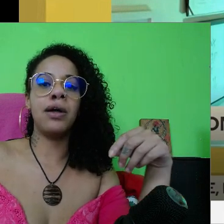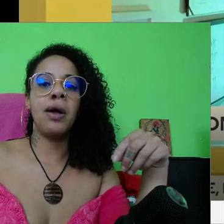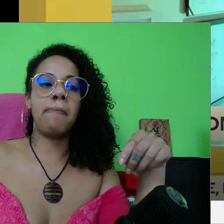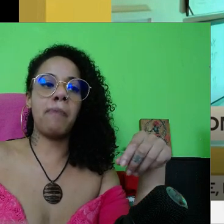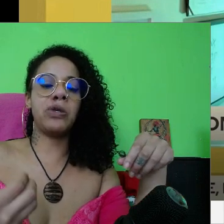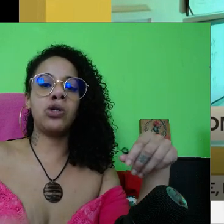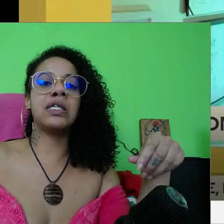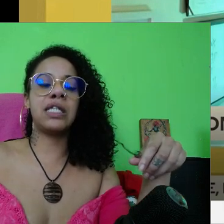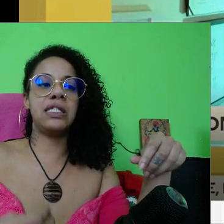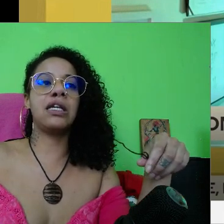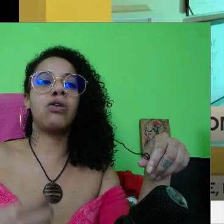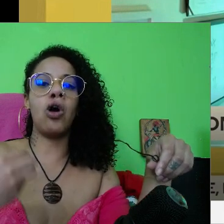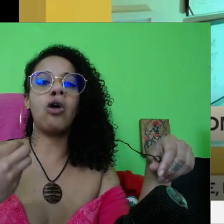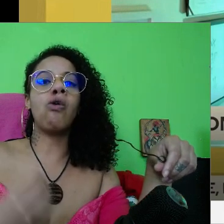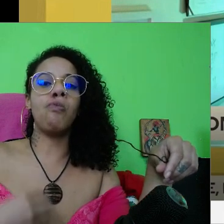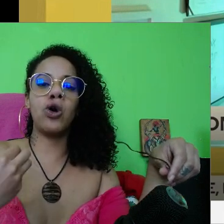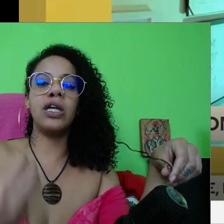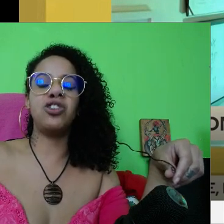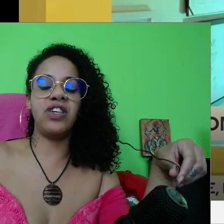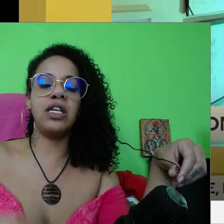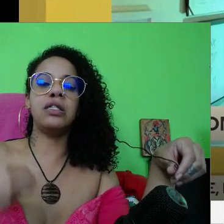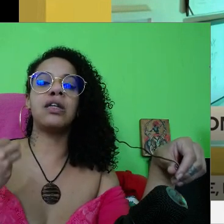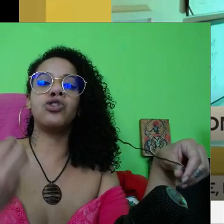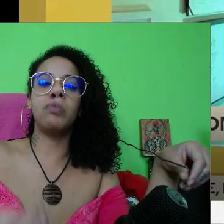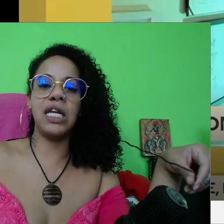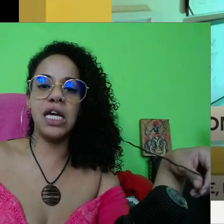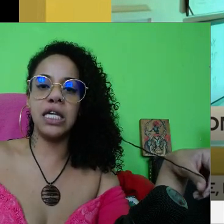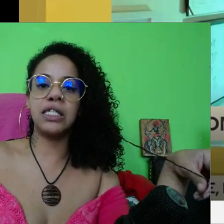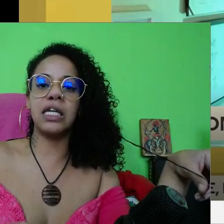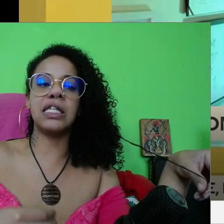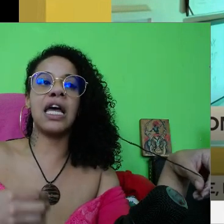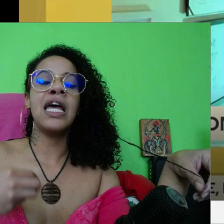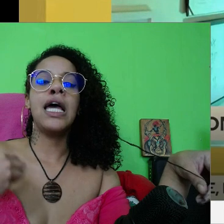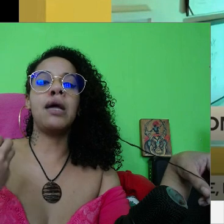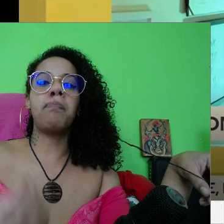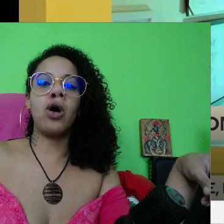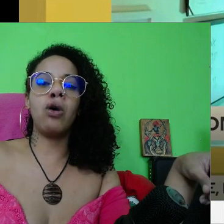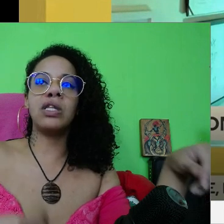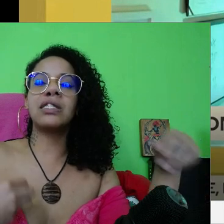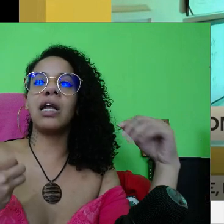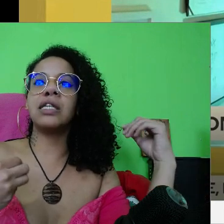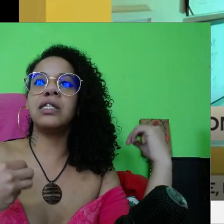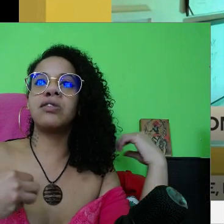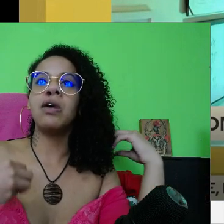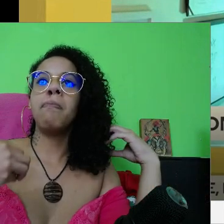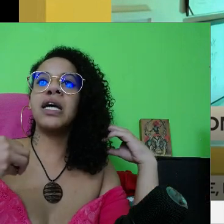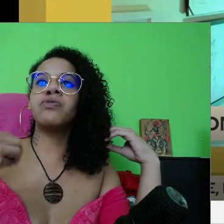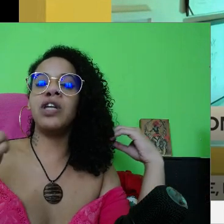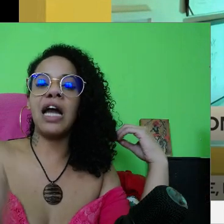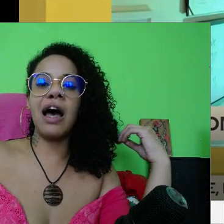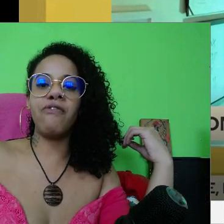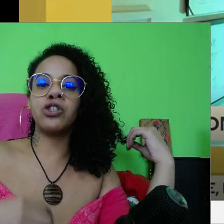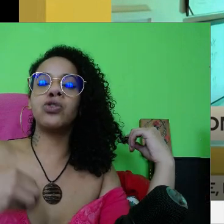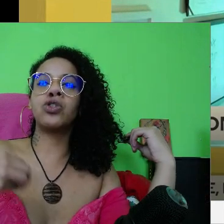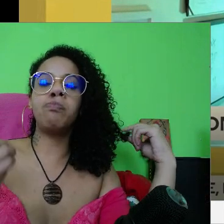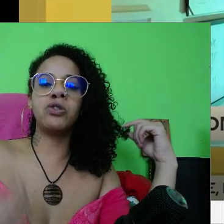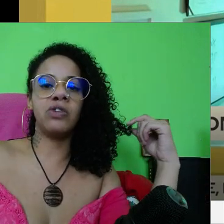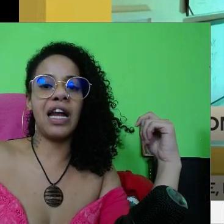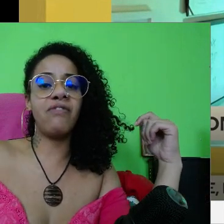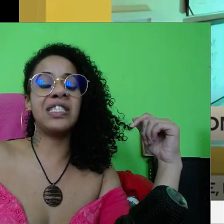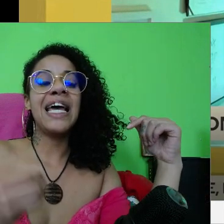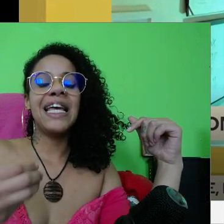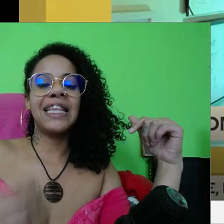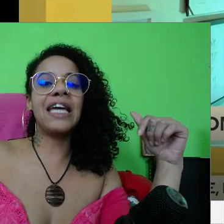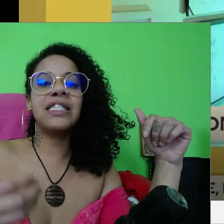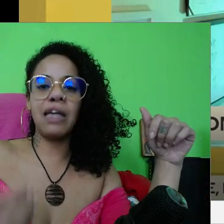adequada para pessoas que se colocam como coletivistas humanistas né em prol das classes mais vulneráveis dos